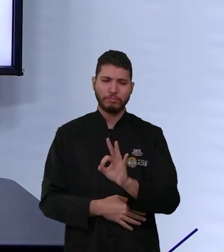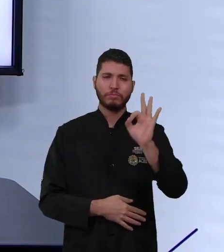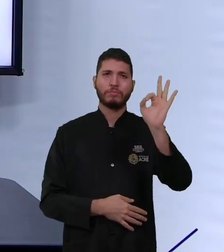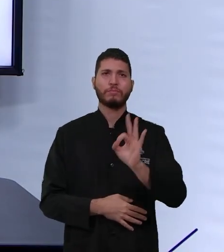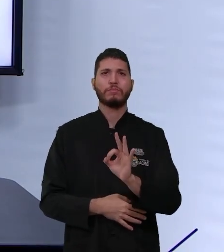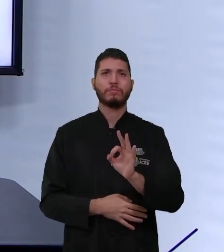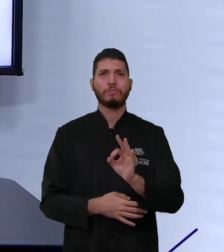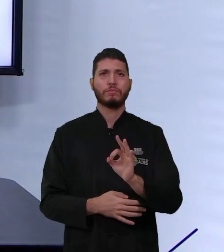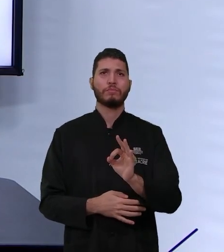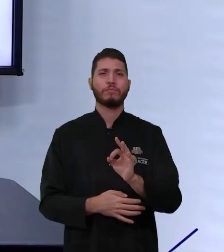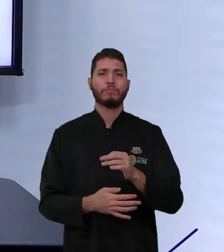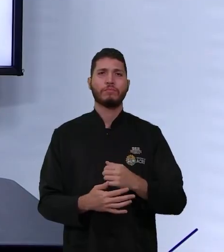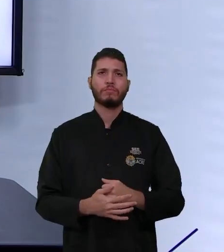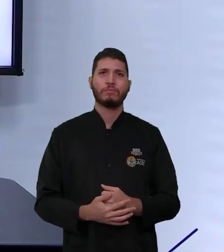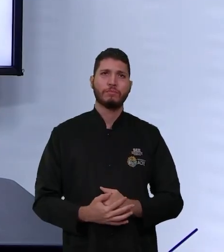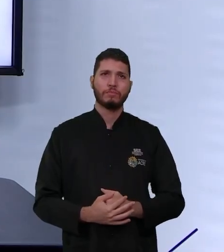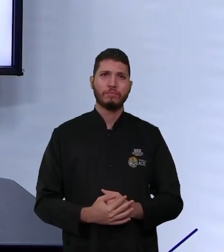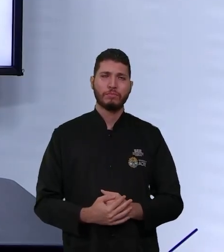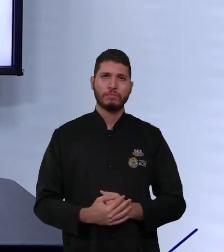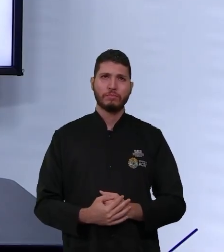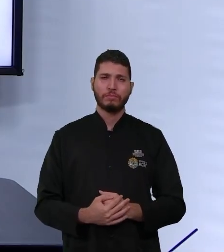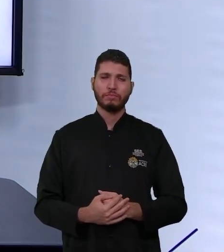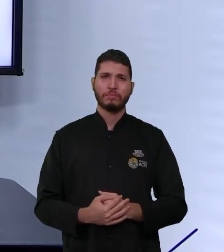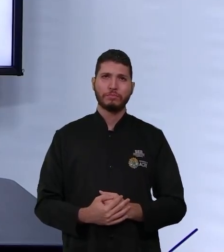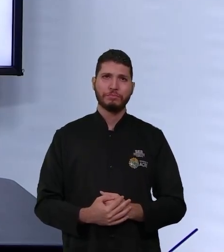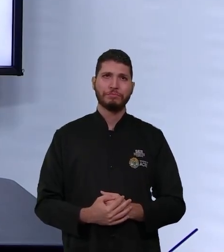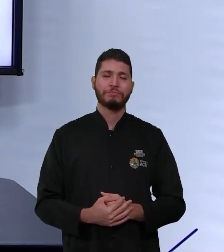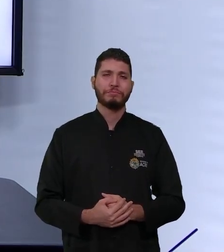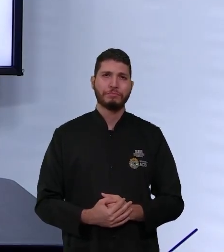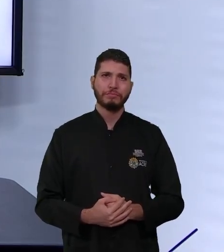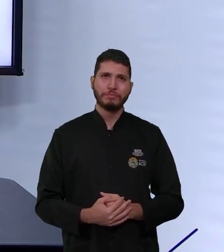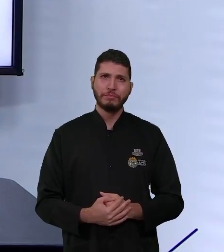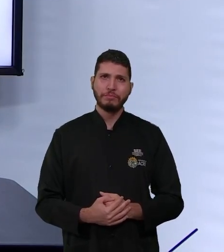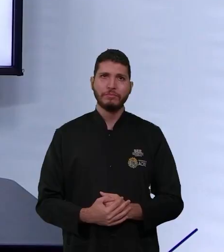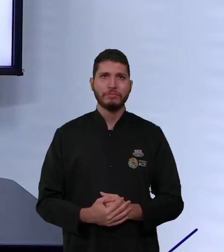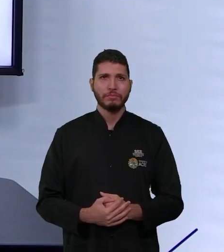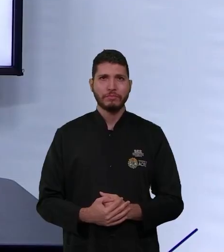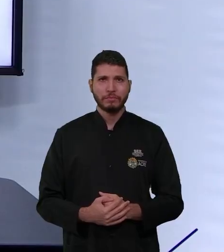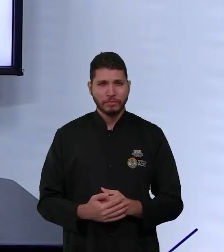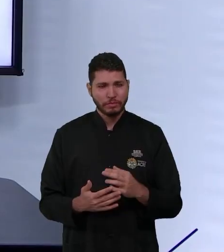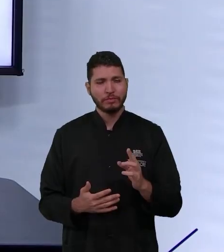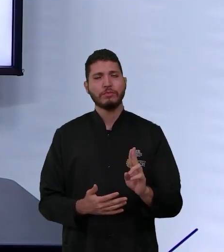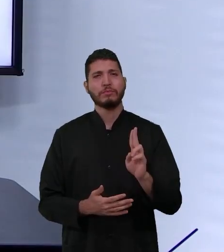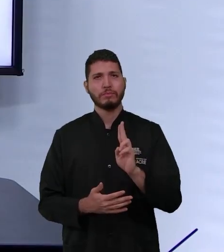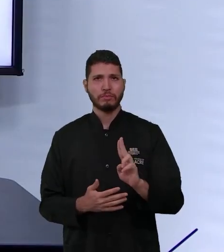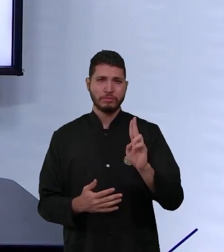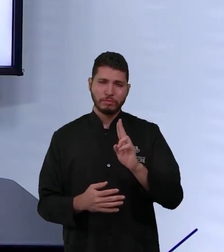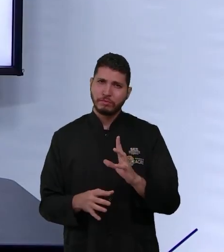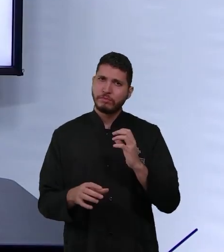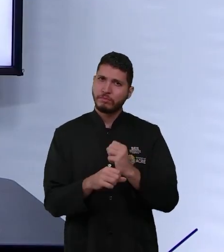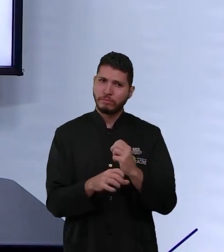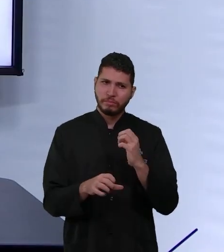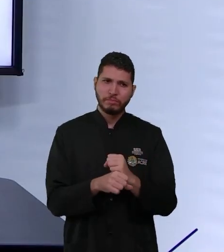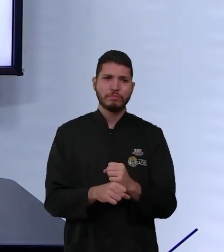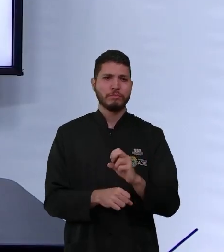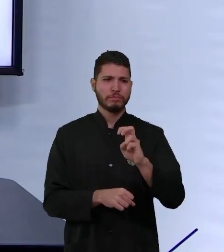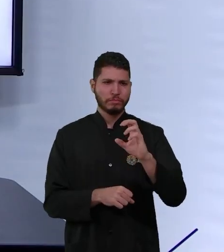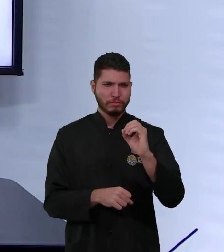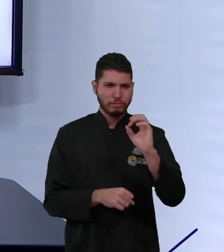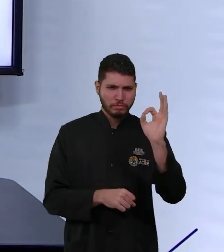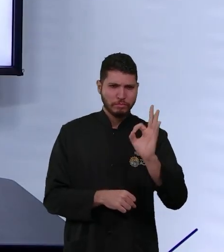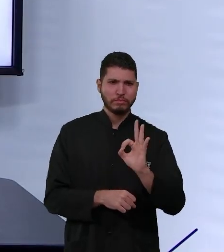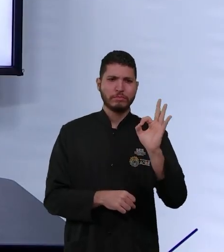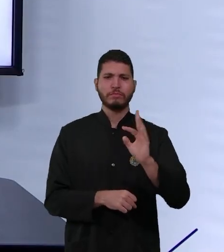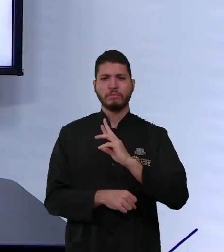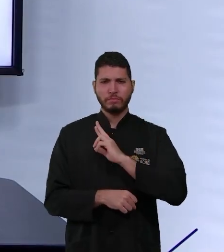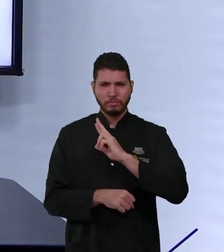porcentagens que já estão ali, que a gente trabalha eventualmente a todo momento. 50% ele sempre vai